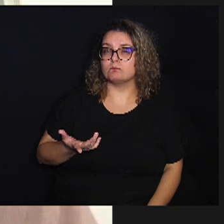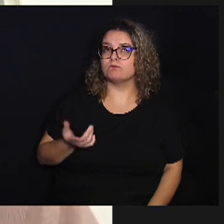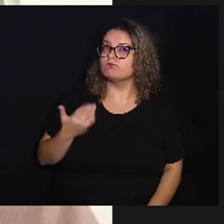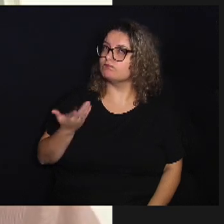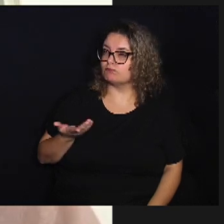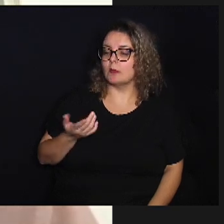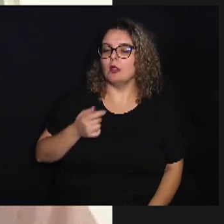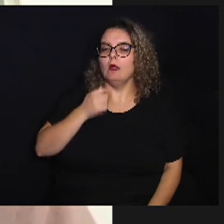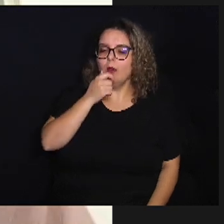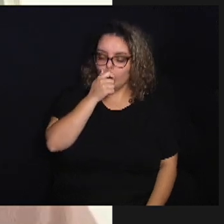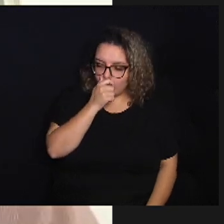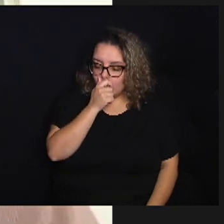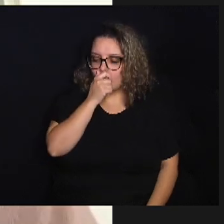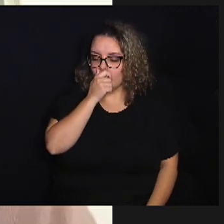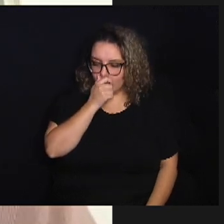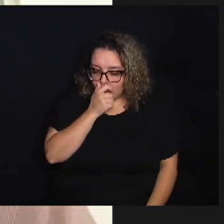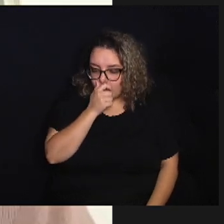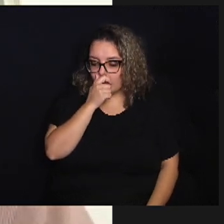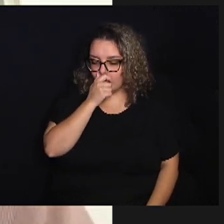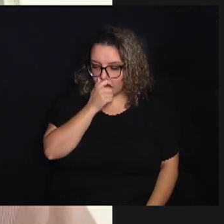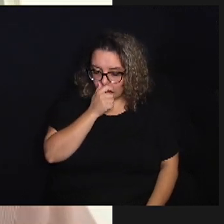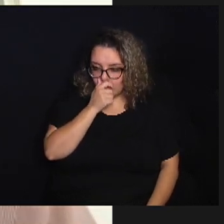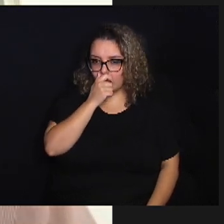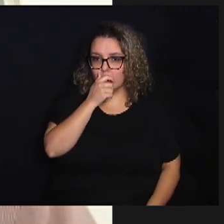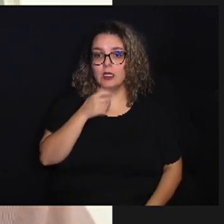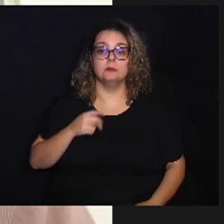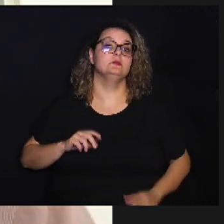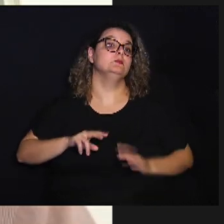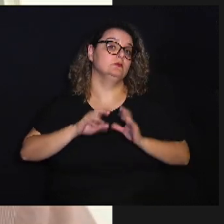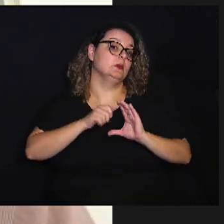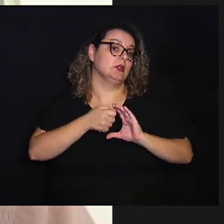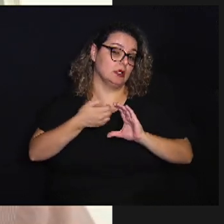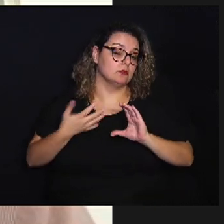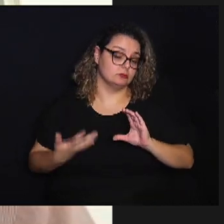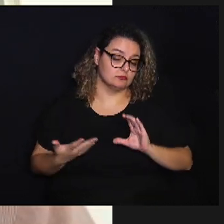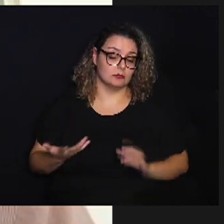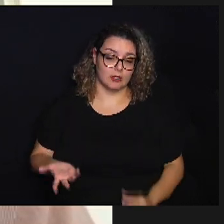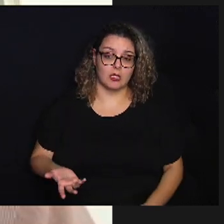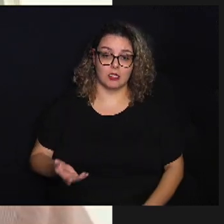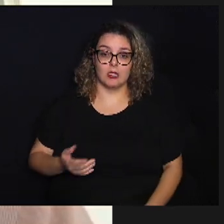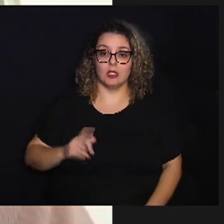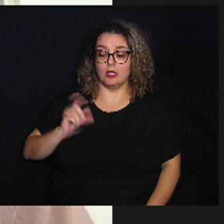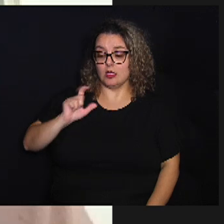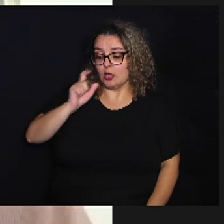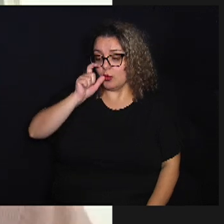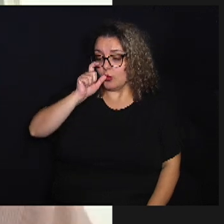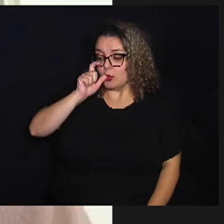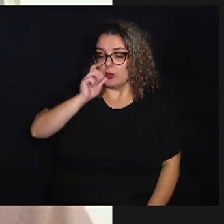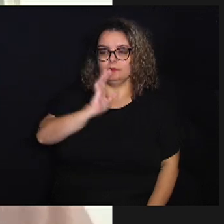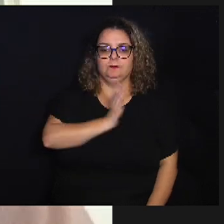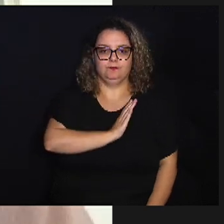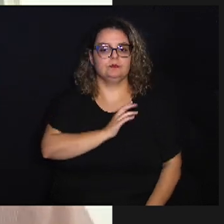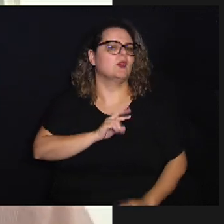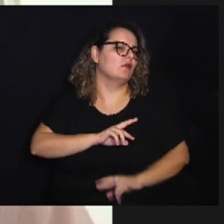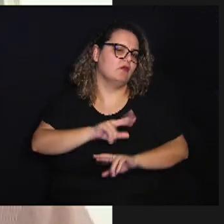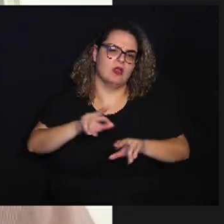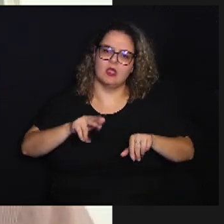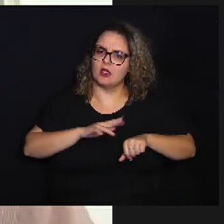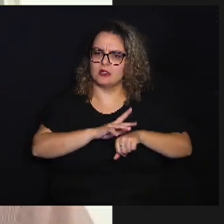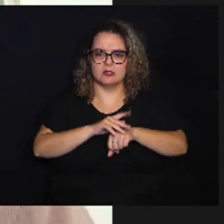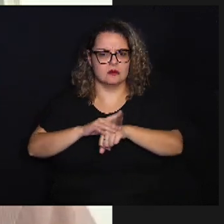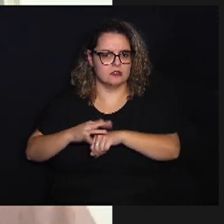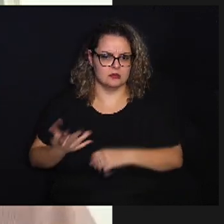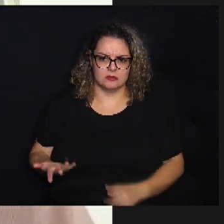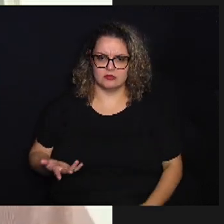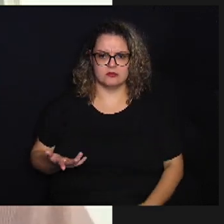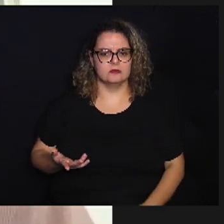essa tosse, né, que caracteriza essa asma cardíaca. Então, diversas patologias, doenças